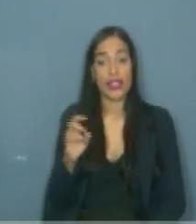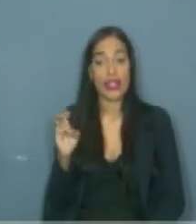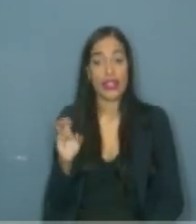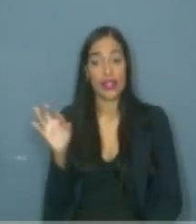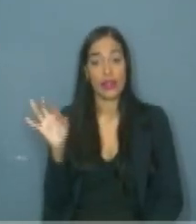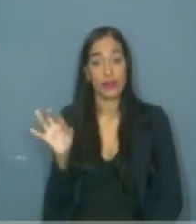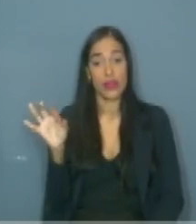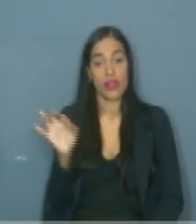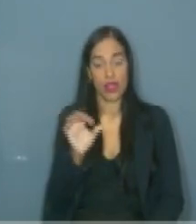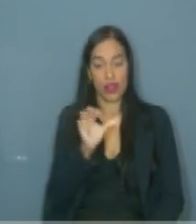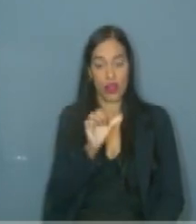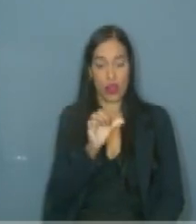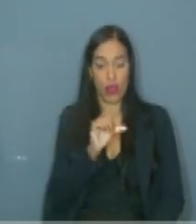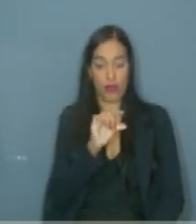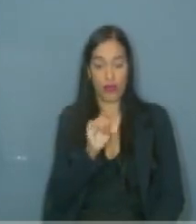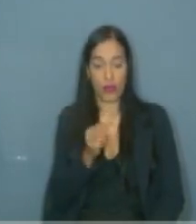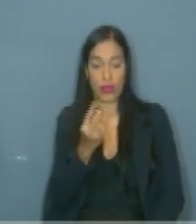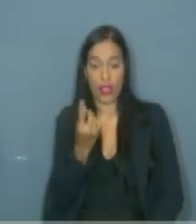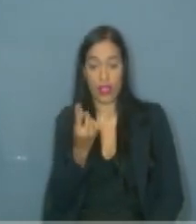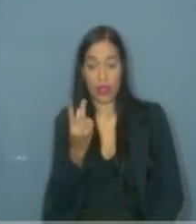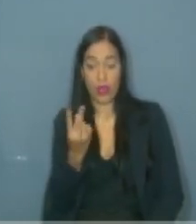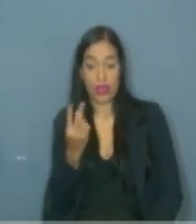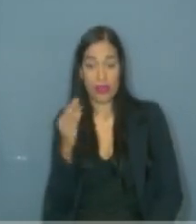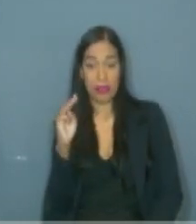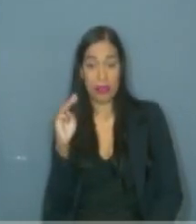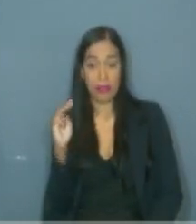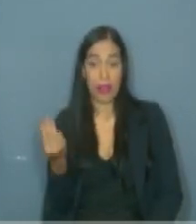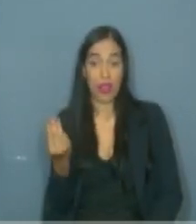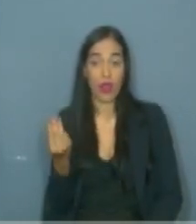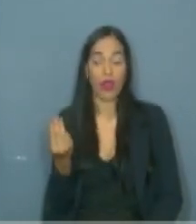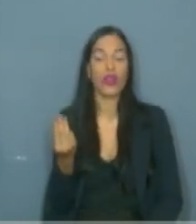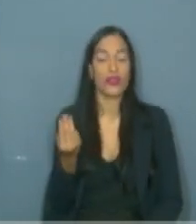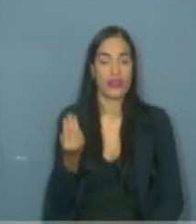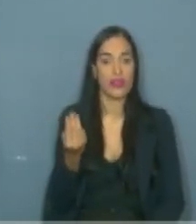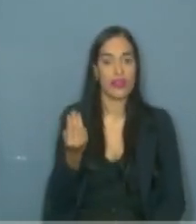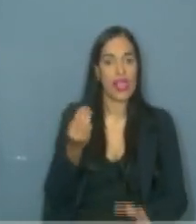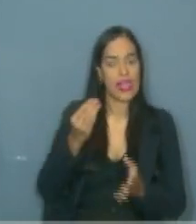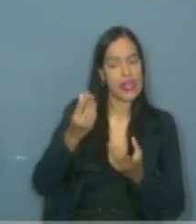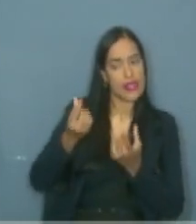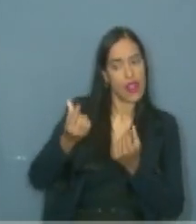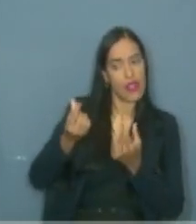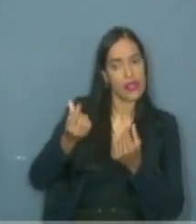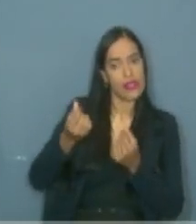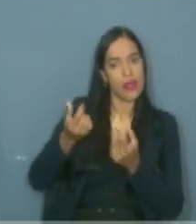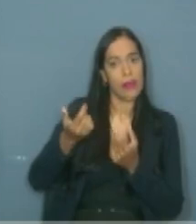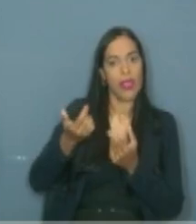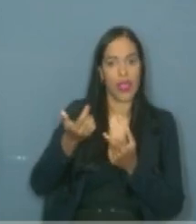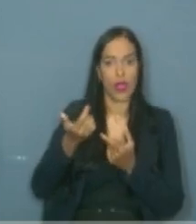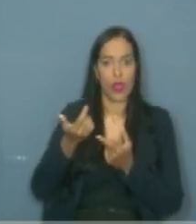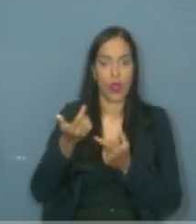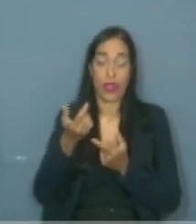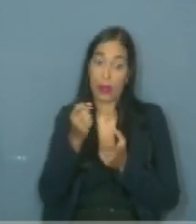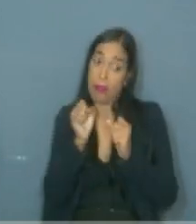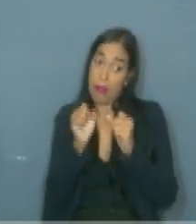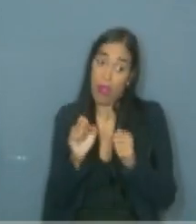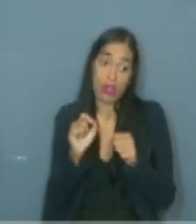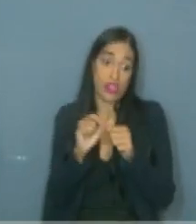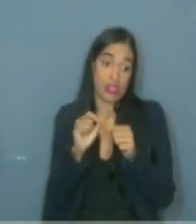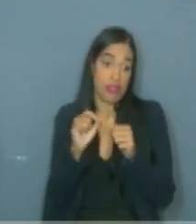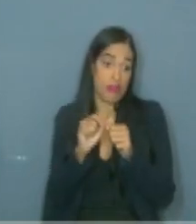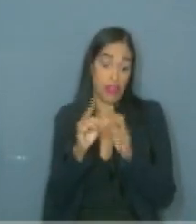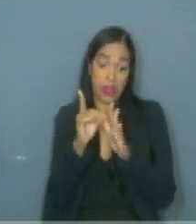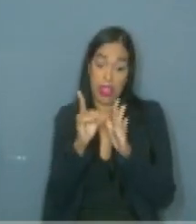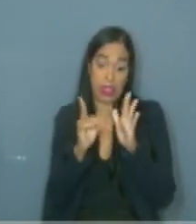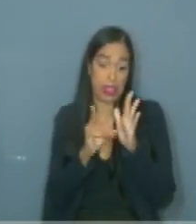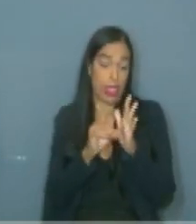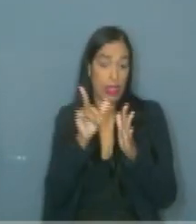orçamento de 9,2 milhões, esses créditos orçamentários que podem ser feitos sem consultar essa casa, decreto no